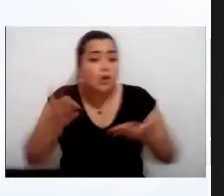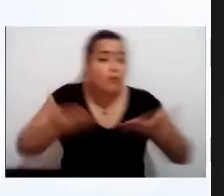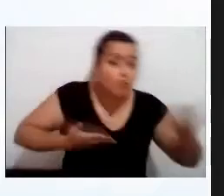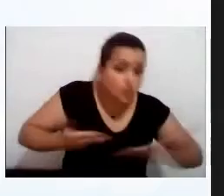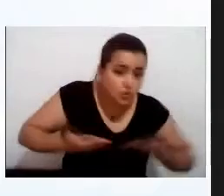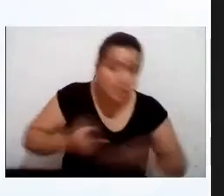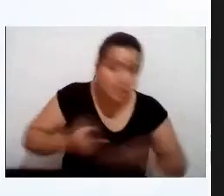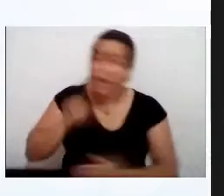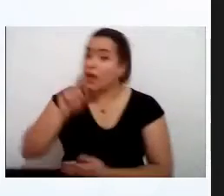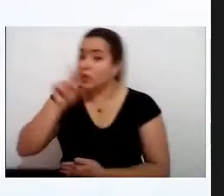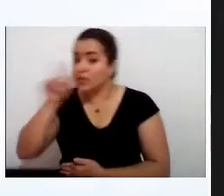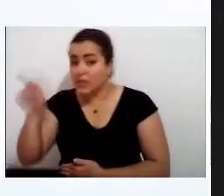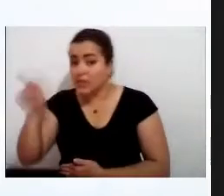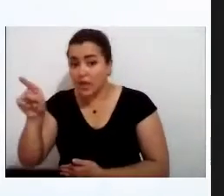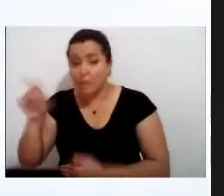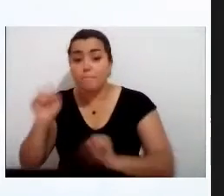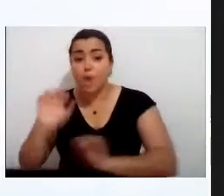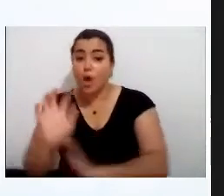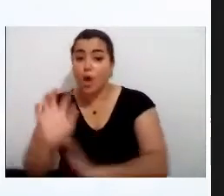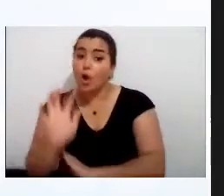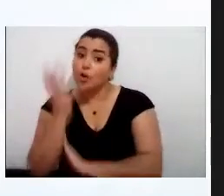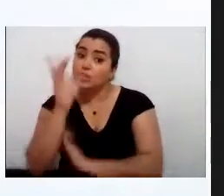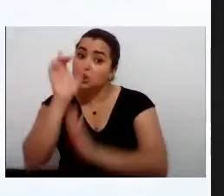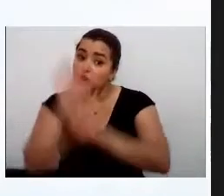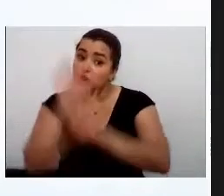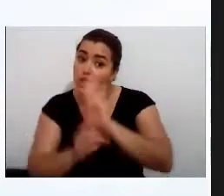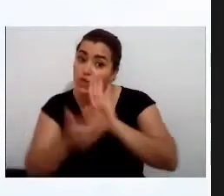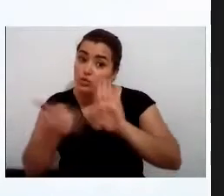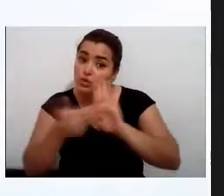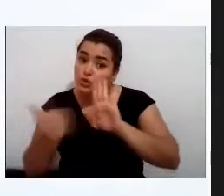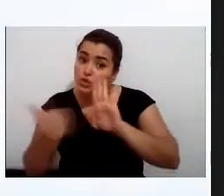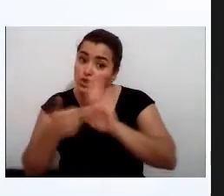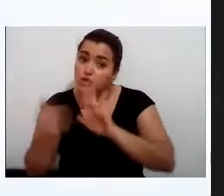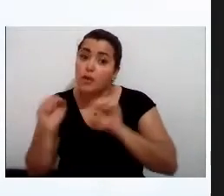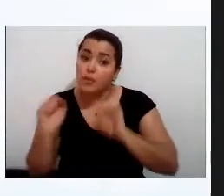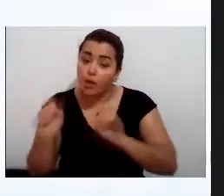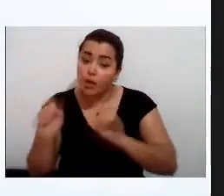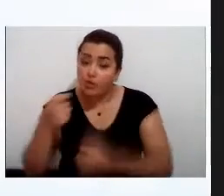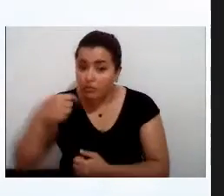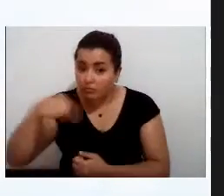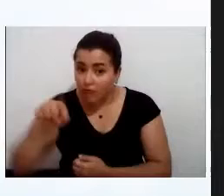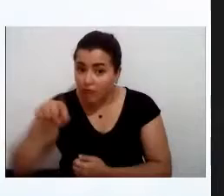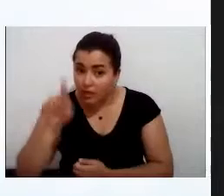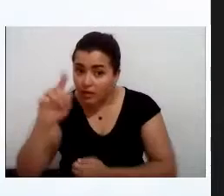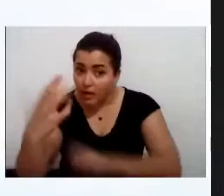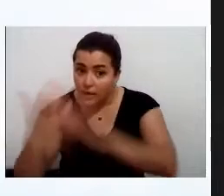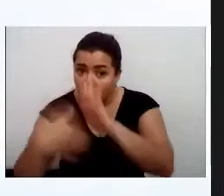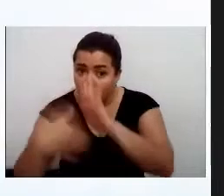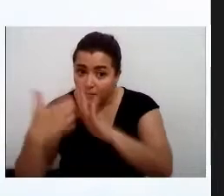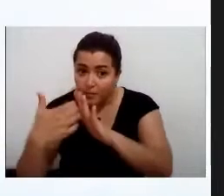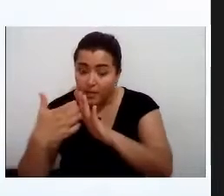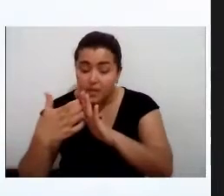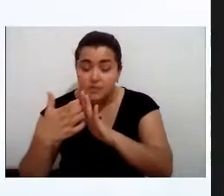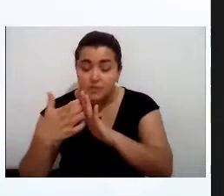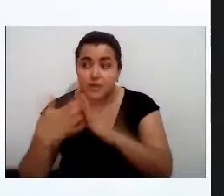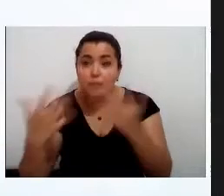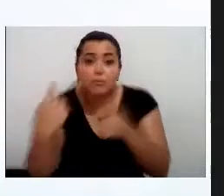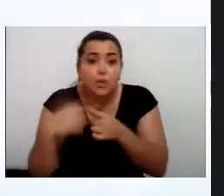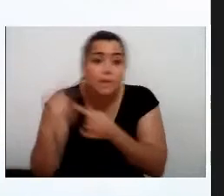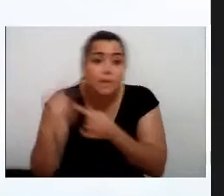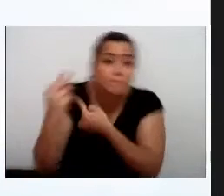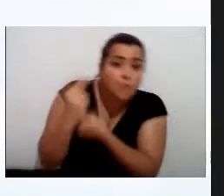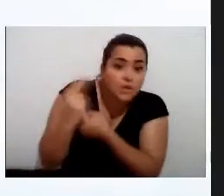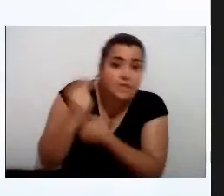direitos, quer dizer, a burla, isso já está detectado, o trabalhador vai lá, desprotegido pelo sindicato,